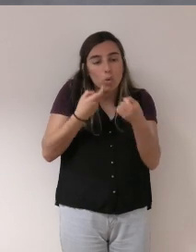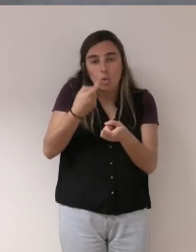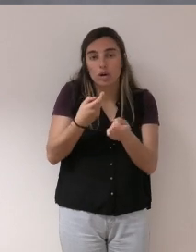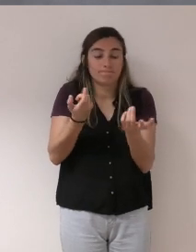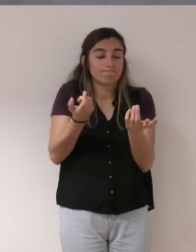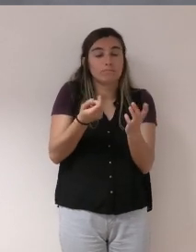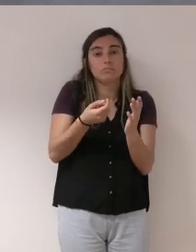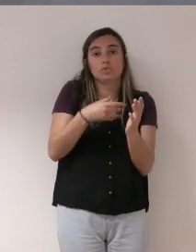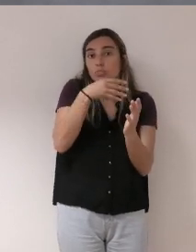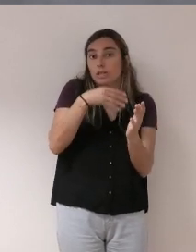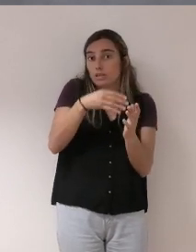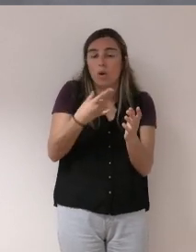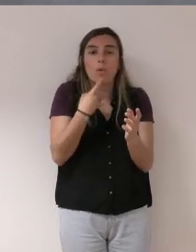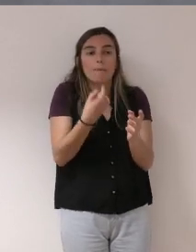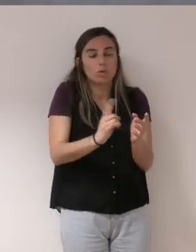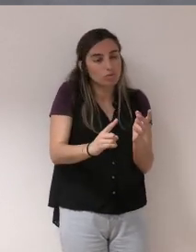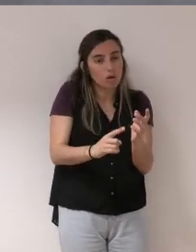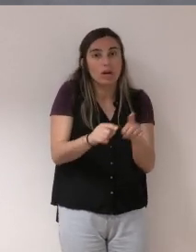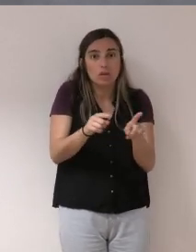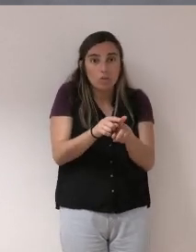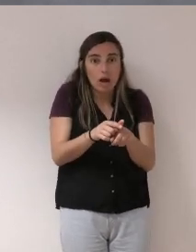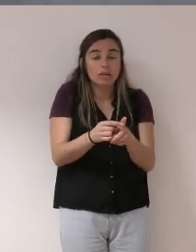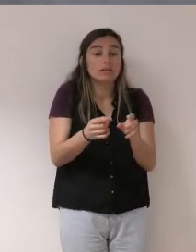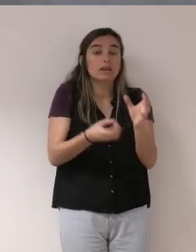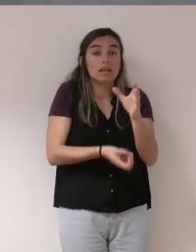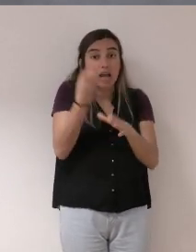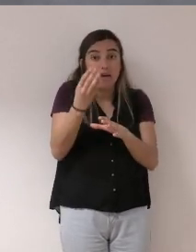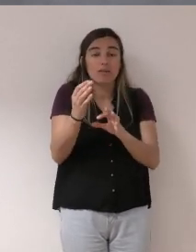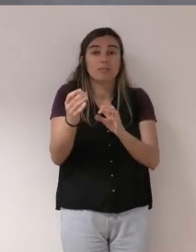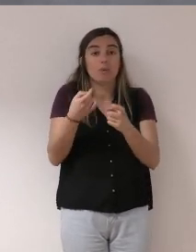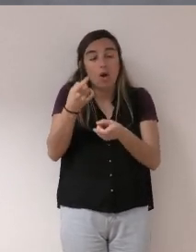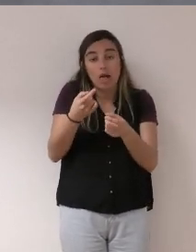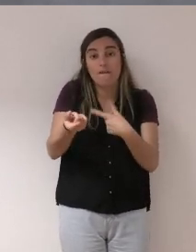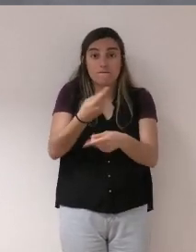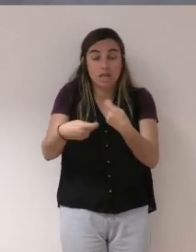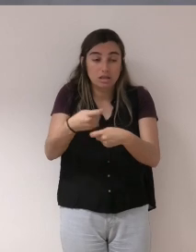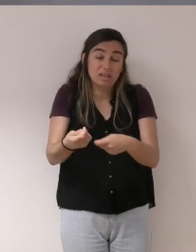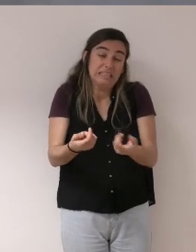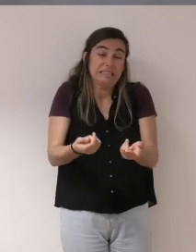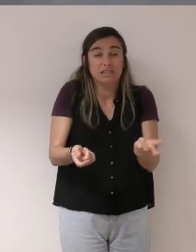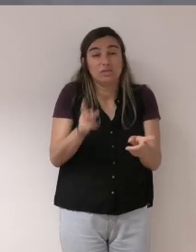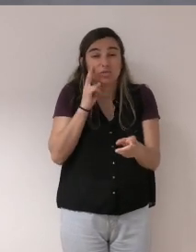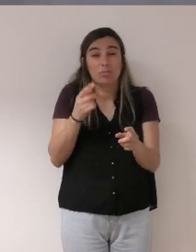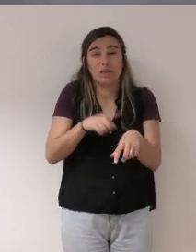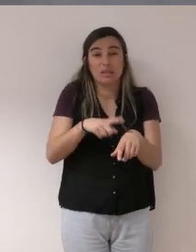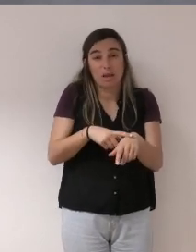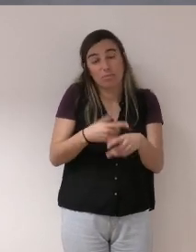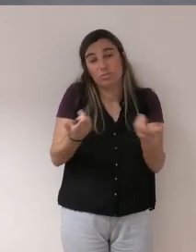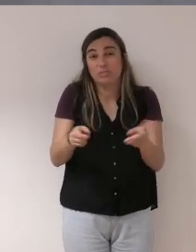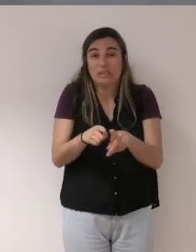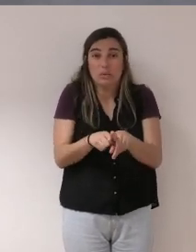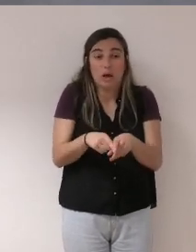soubesse porquê. Ele não se perguntava. Produzia, comprava, vendia. Lamentava apenas o tempo perdido. Não aquilo que acontecera, mas aquilo que não